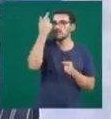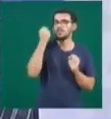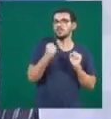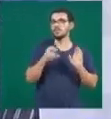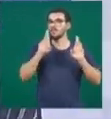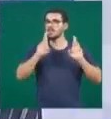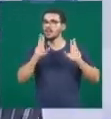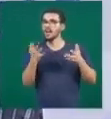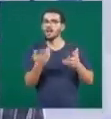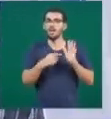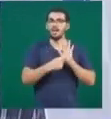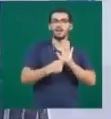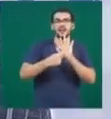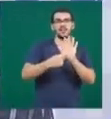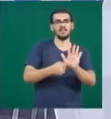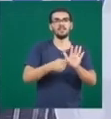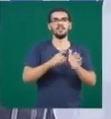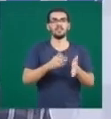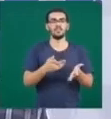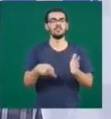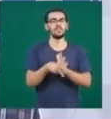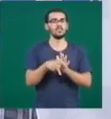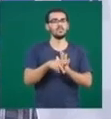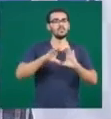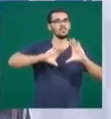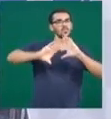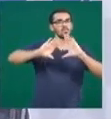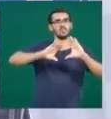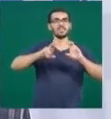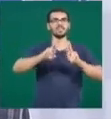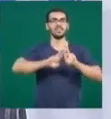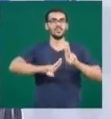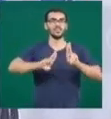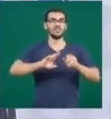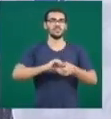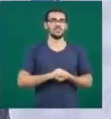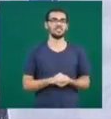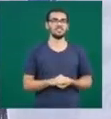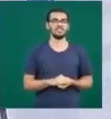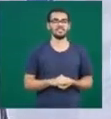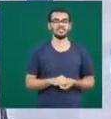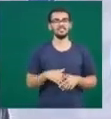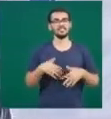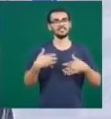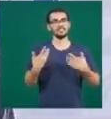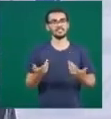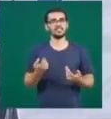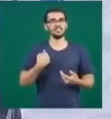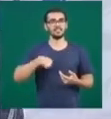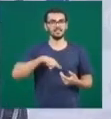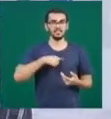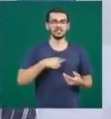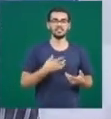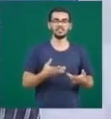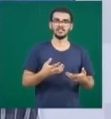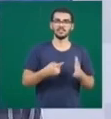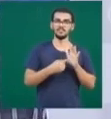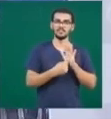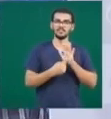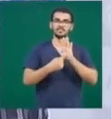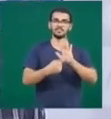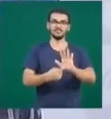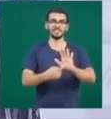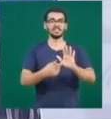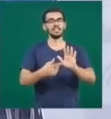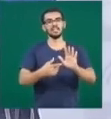esperar desse espetáculo apresentado pelo Coral da UFO? Bom, Letícia, nós pretendemos apresentar um